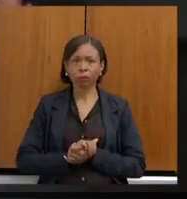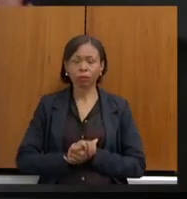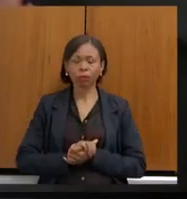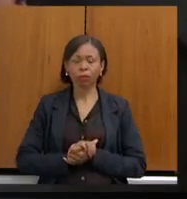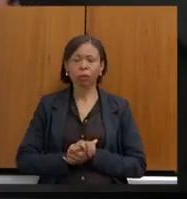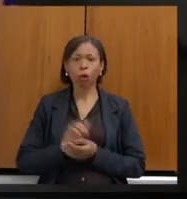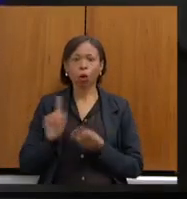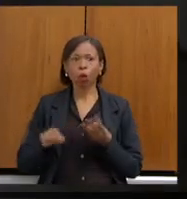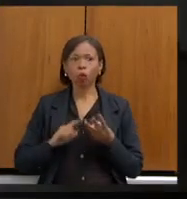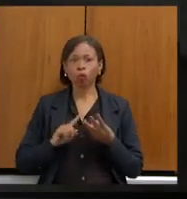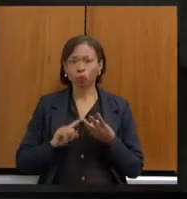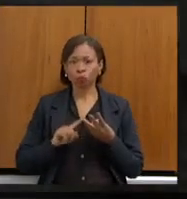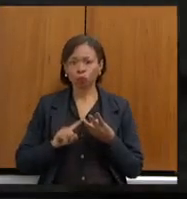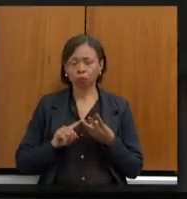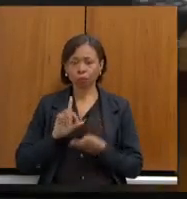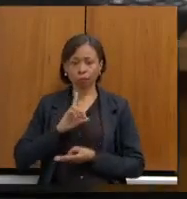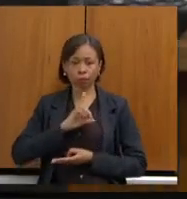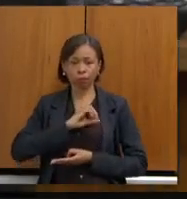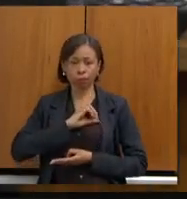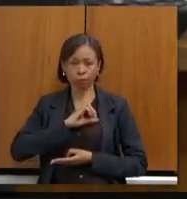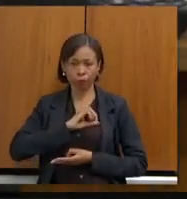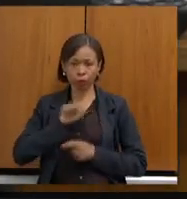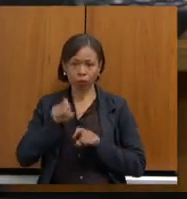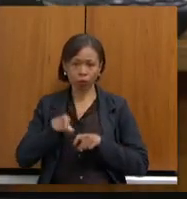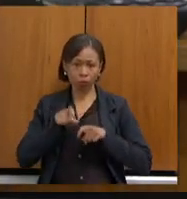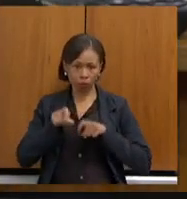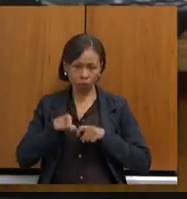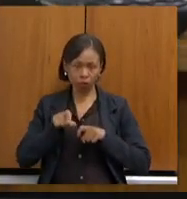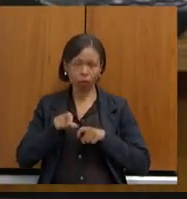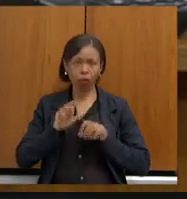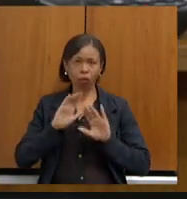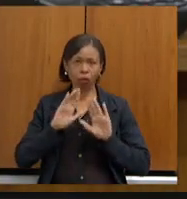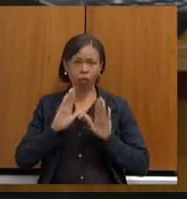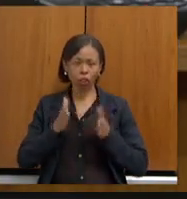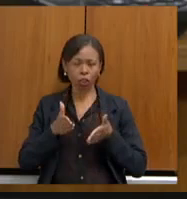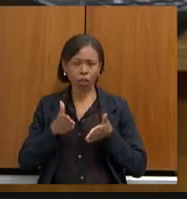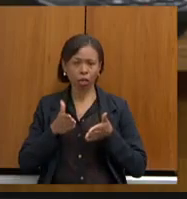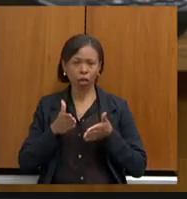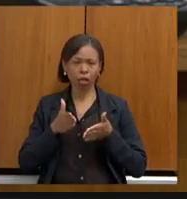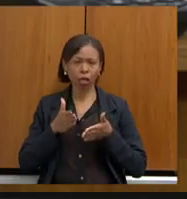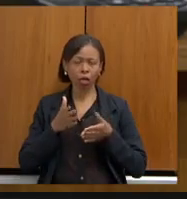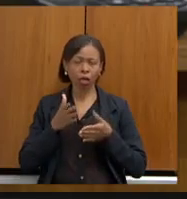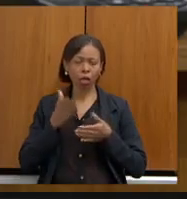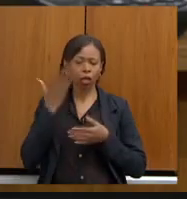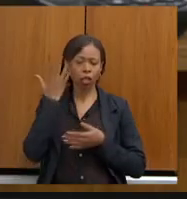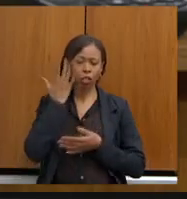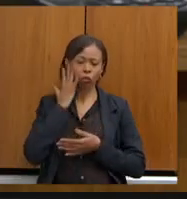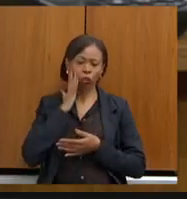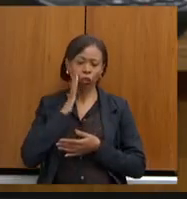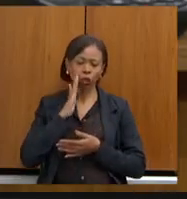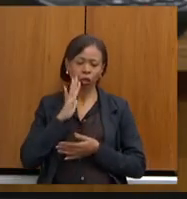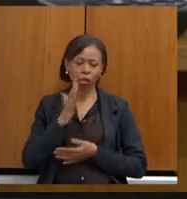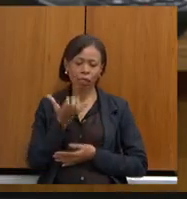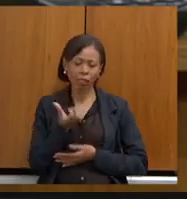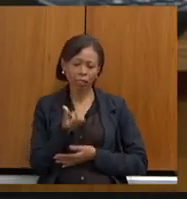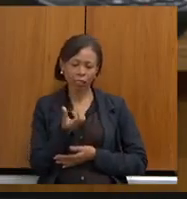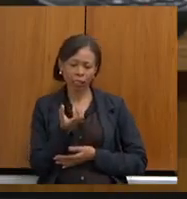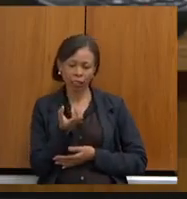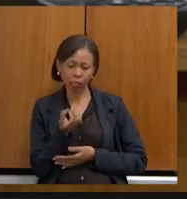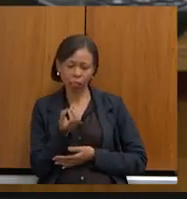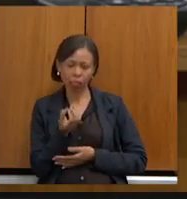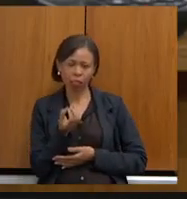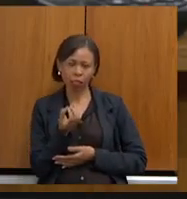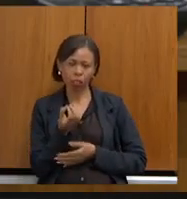do show nós é já vai fazer aí se fecha 60 dias agora no